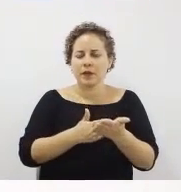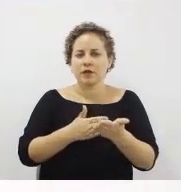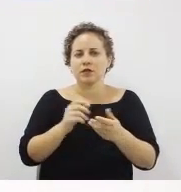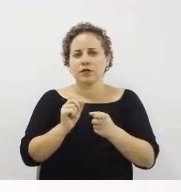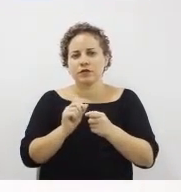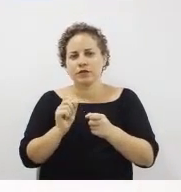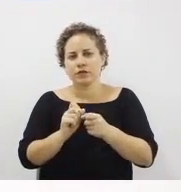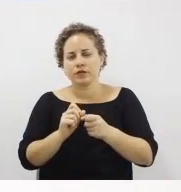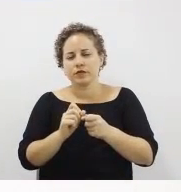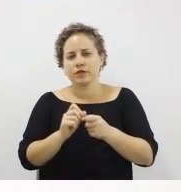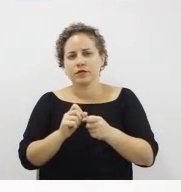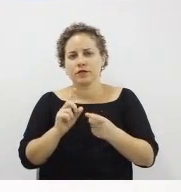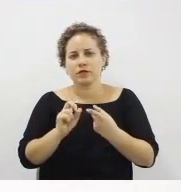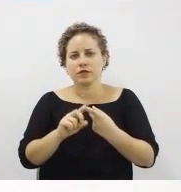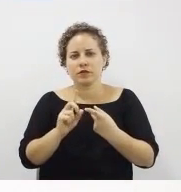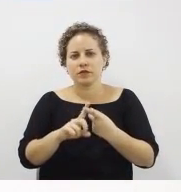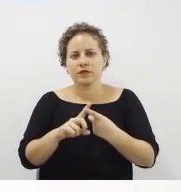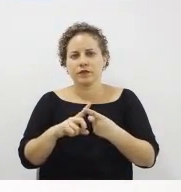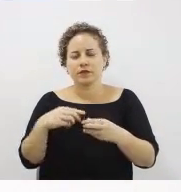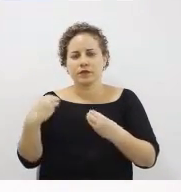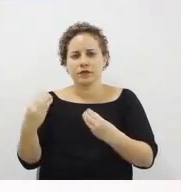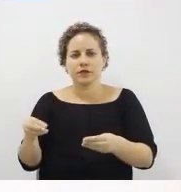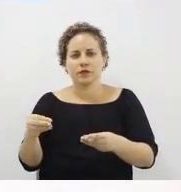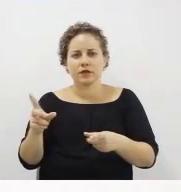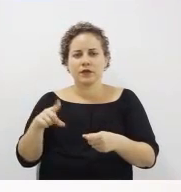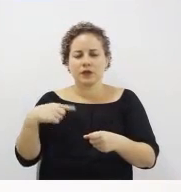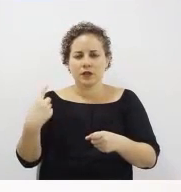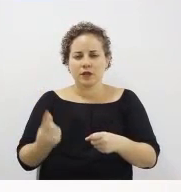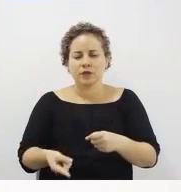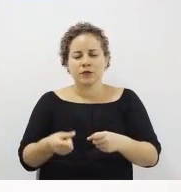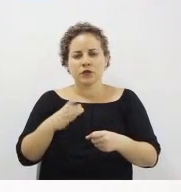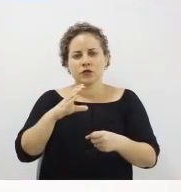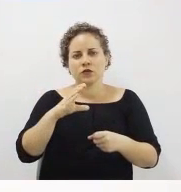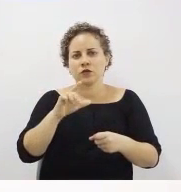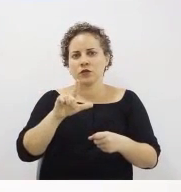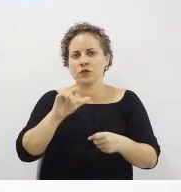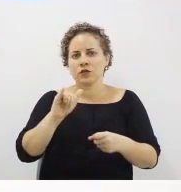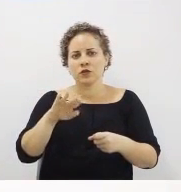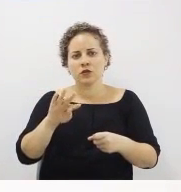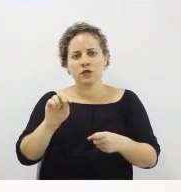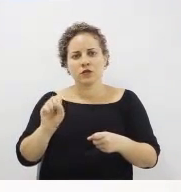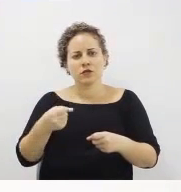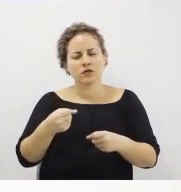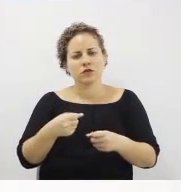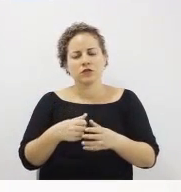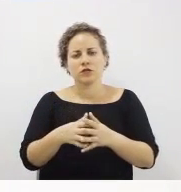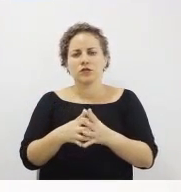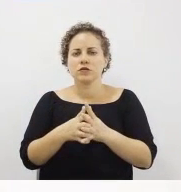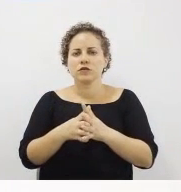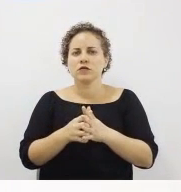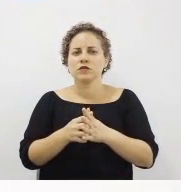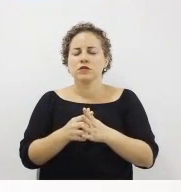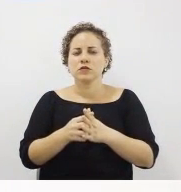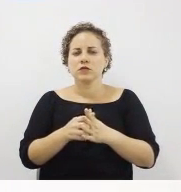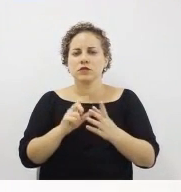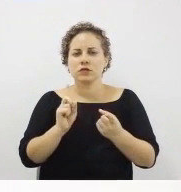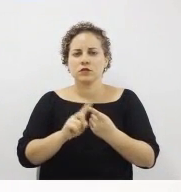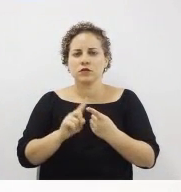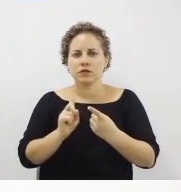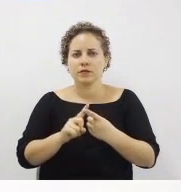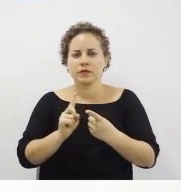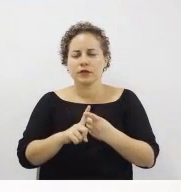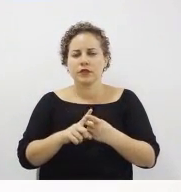produção e adie as entregas seguintes, para que o outro cliente fique com a outra metade da produção. Ou ainda, ela